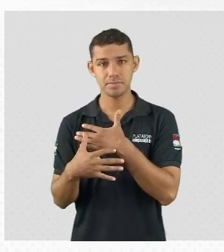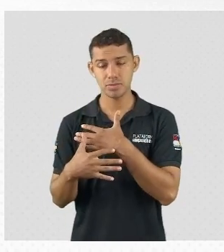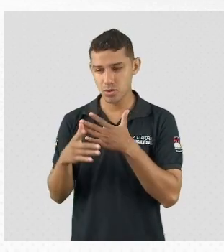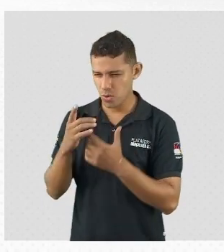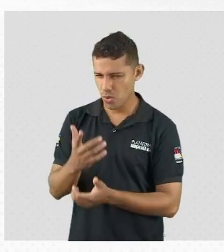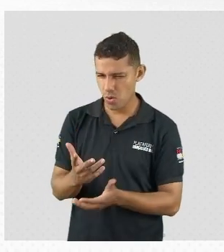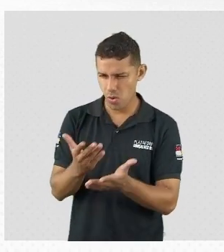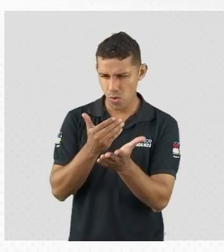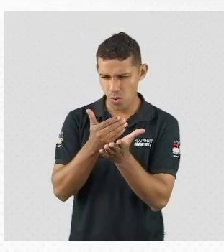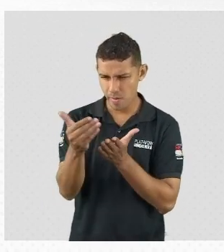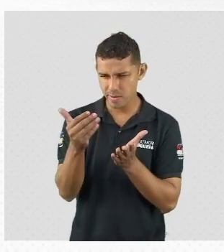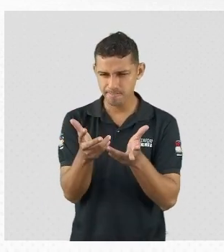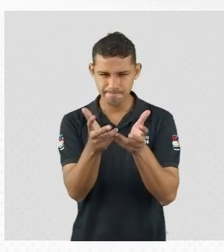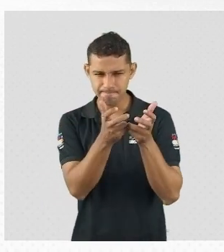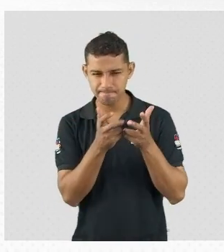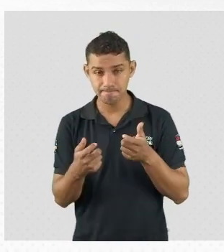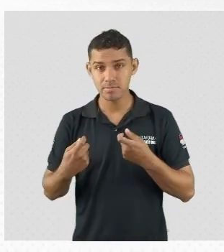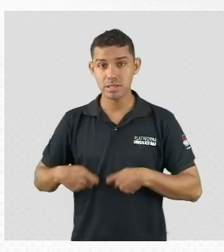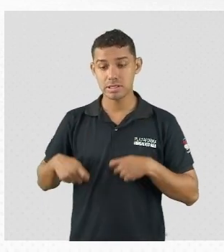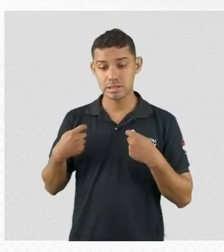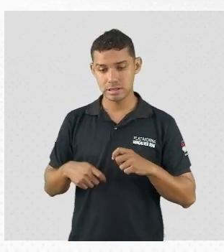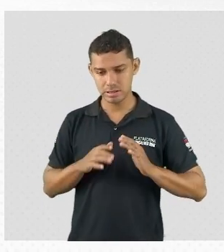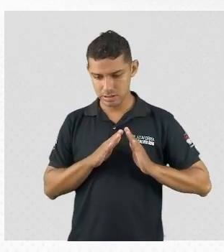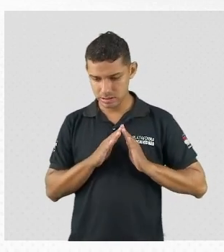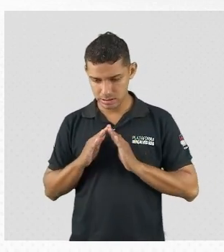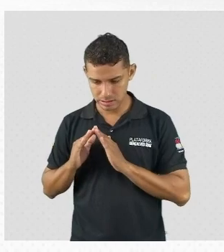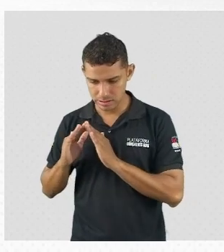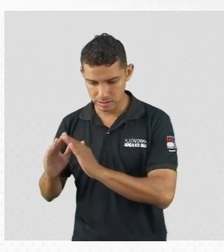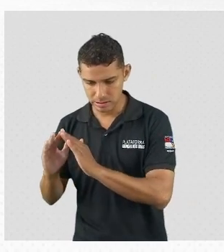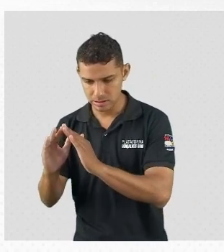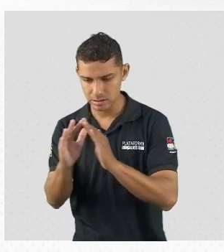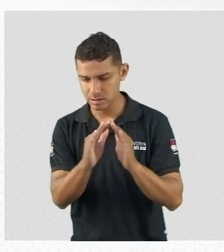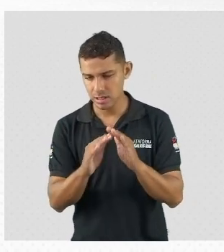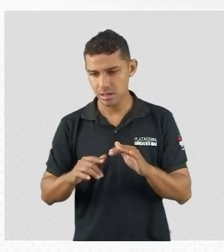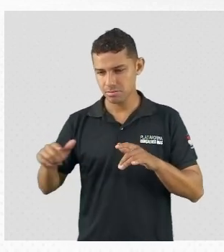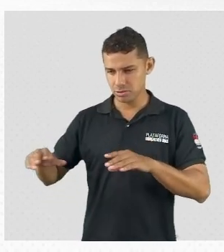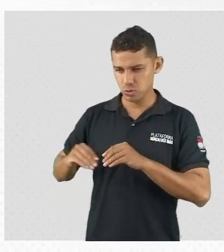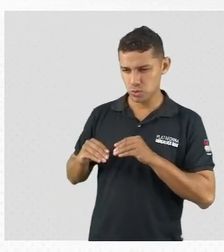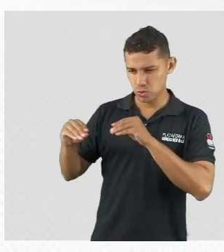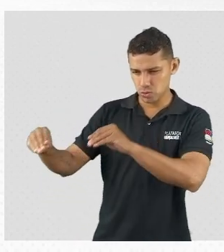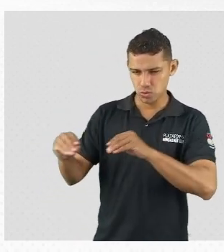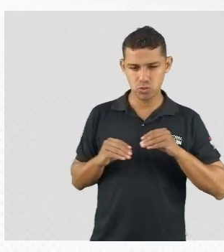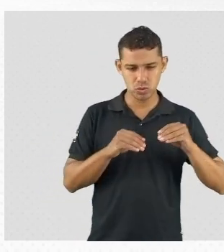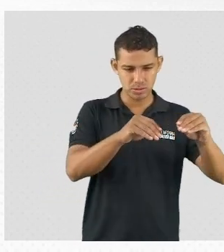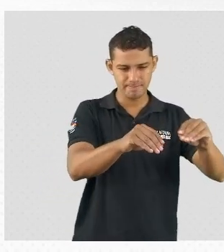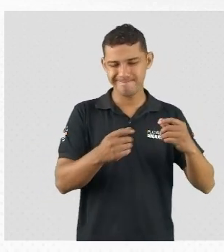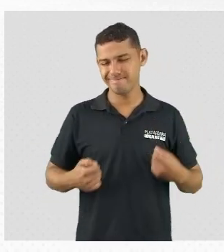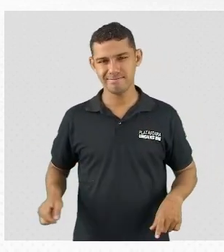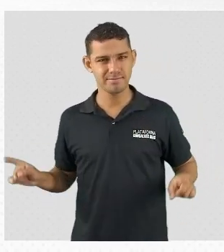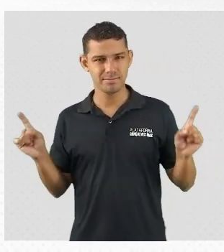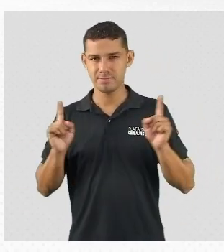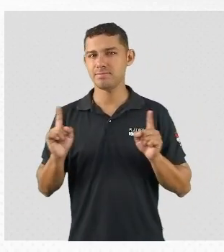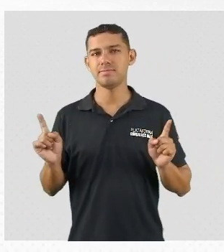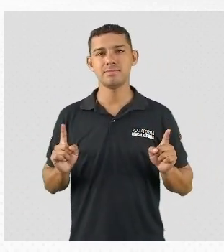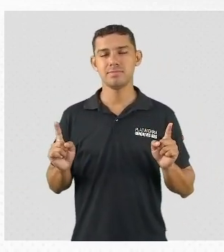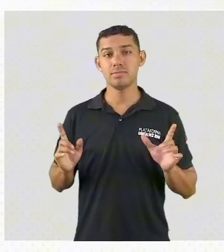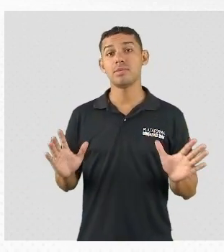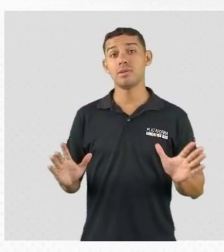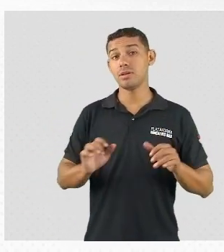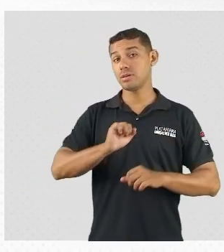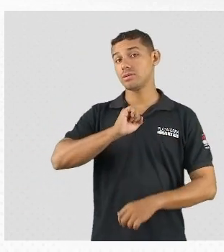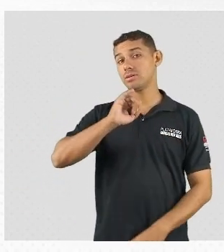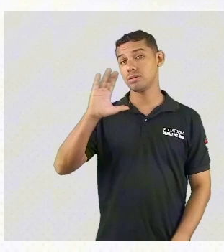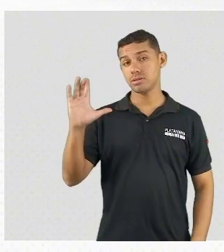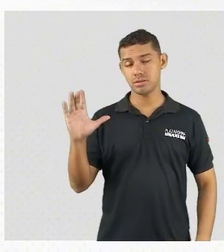a perceber a necessidade de não estar mais andando de um lado para o outro. Né? Isso trazia, claro,